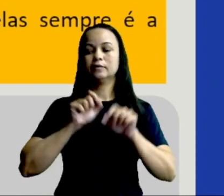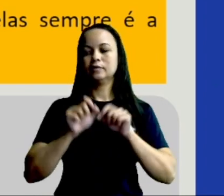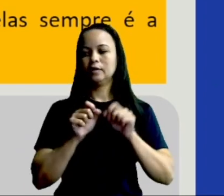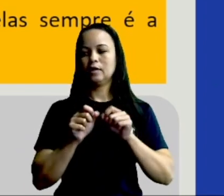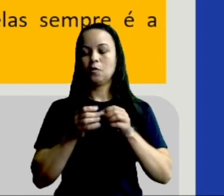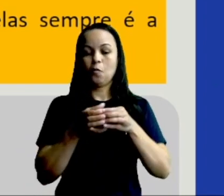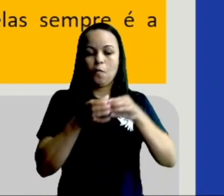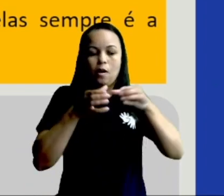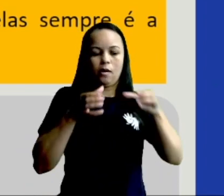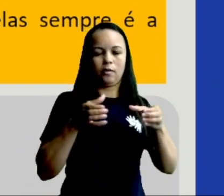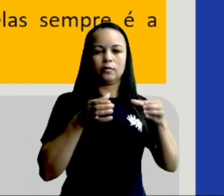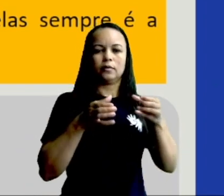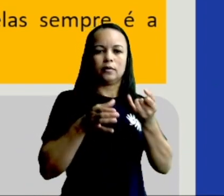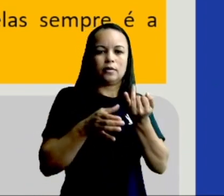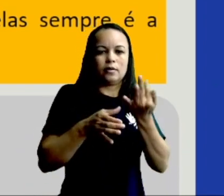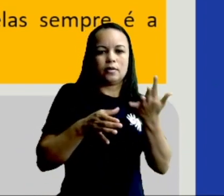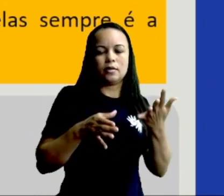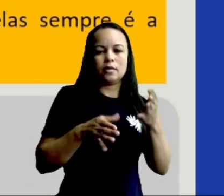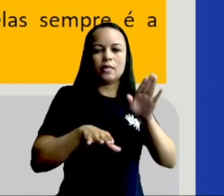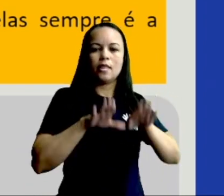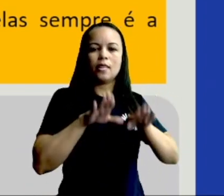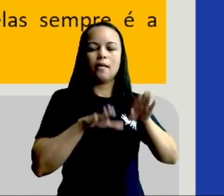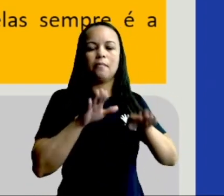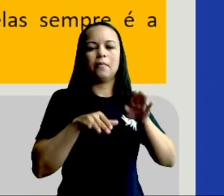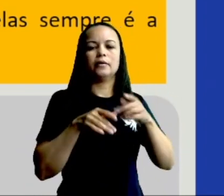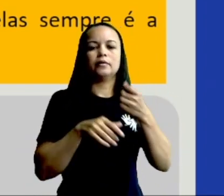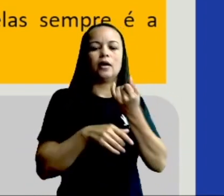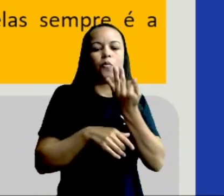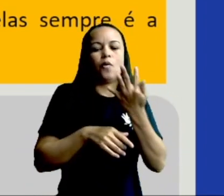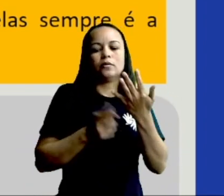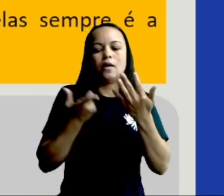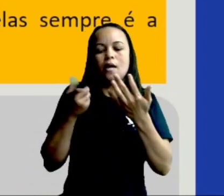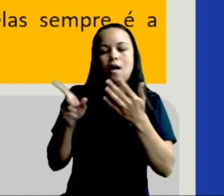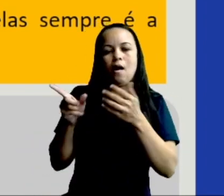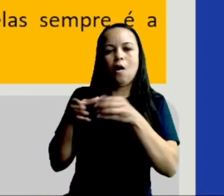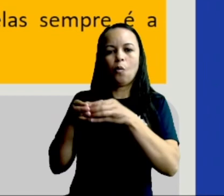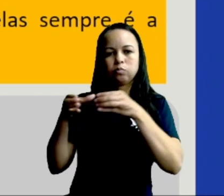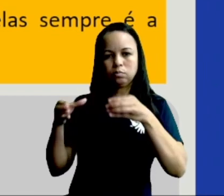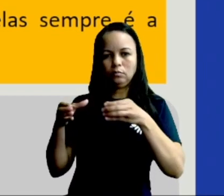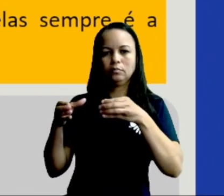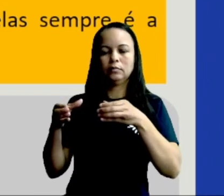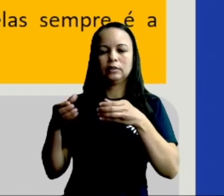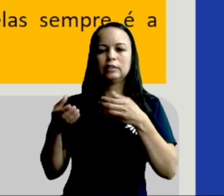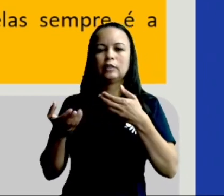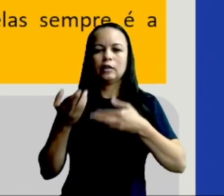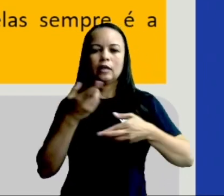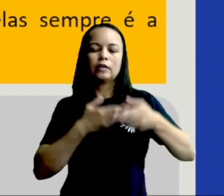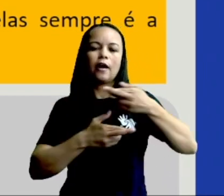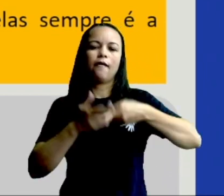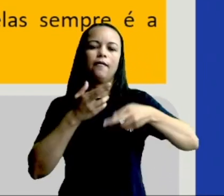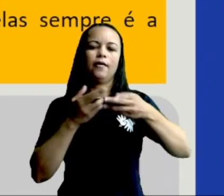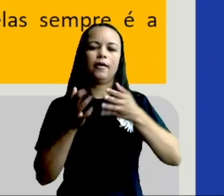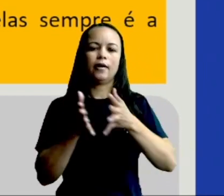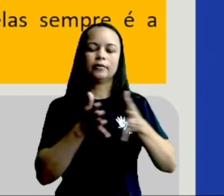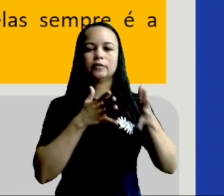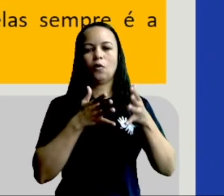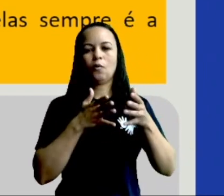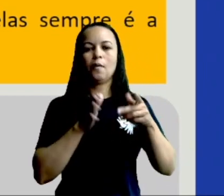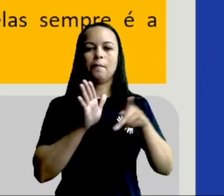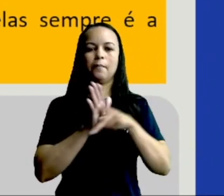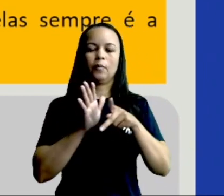grandeza depende diretamente da quantidade da outra, pois estão diretamente relacionadas de